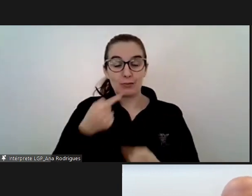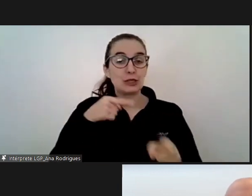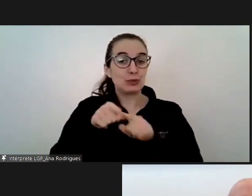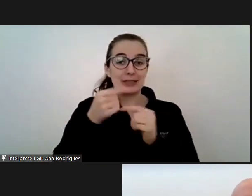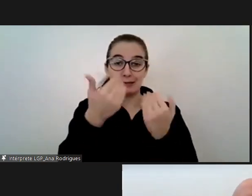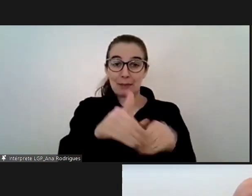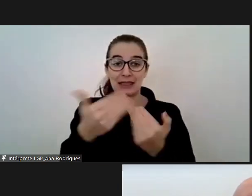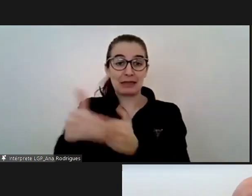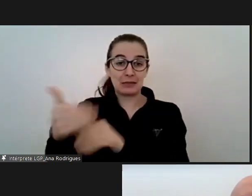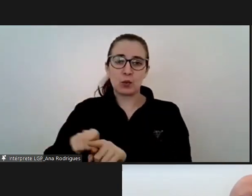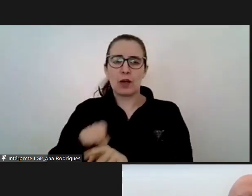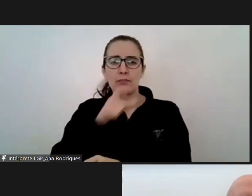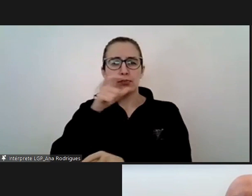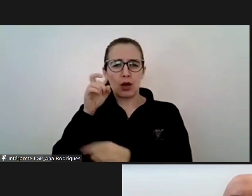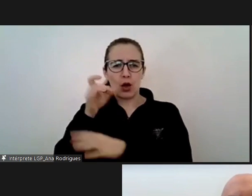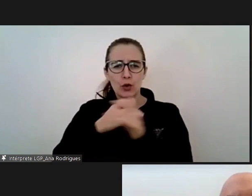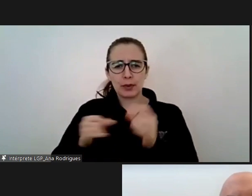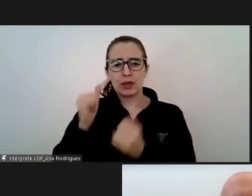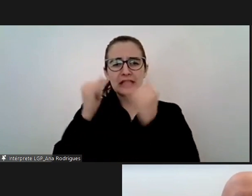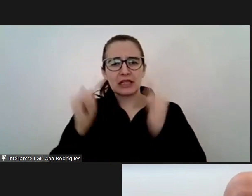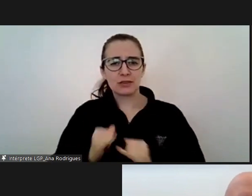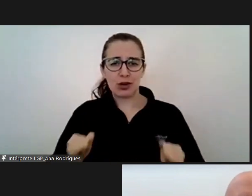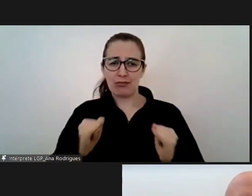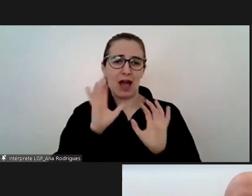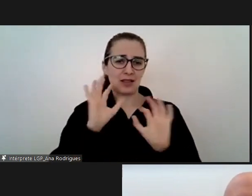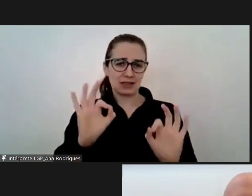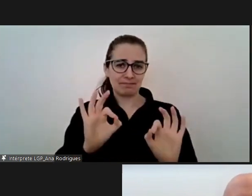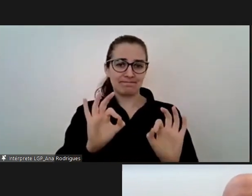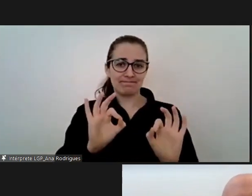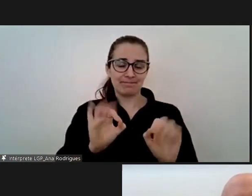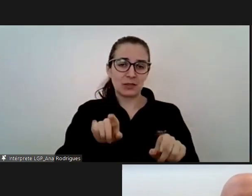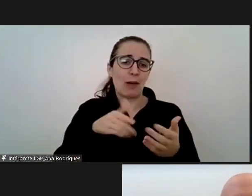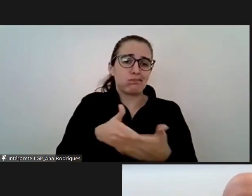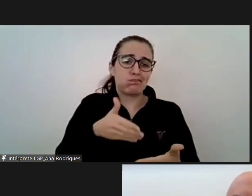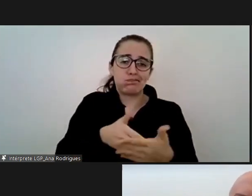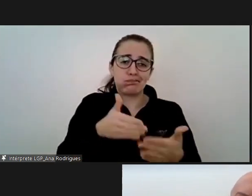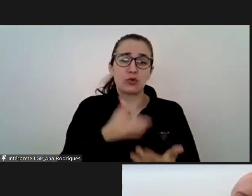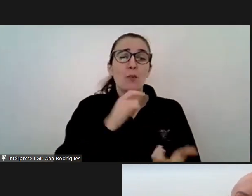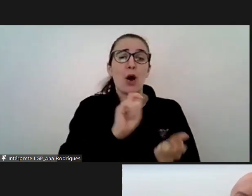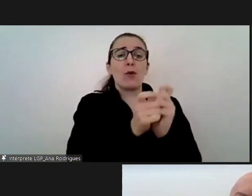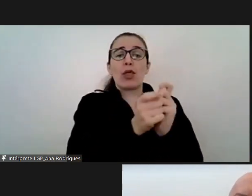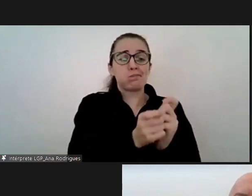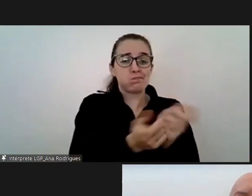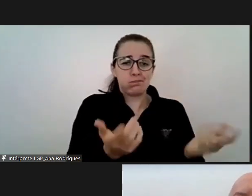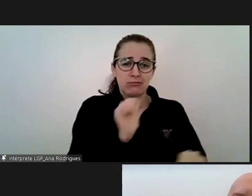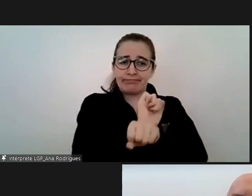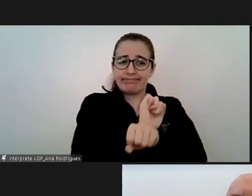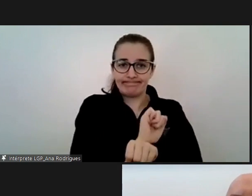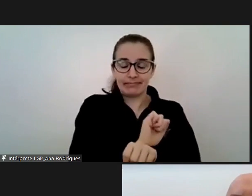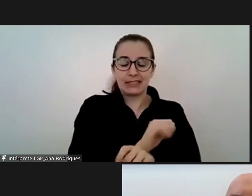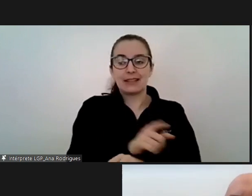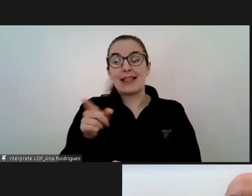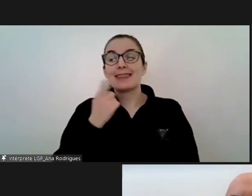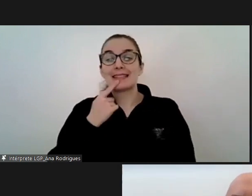pelos compromissos europeus e internacionais que têm, e os eleitores sentem que isso, de facto, cria uma certa